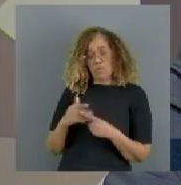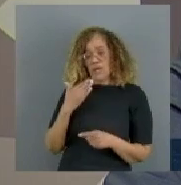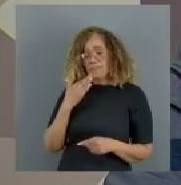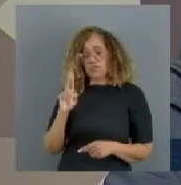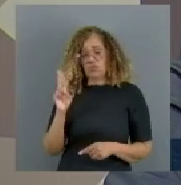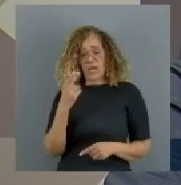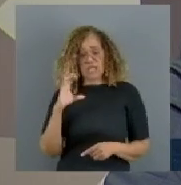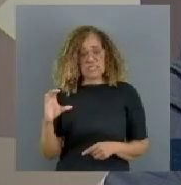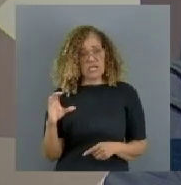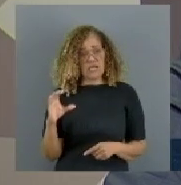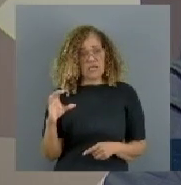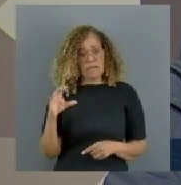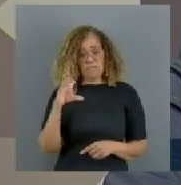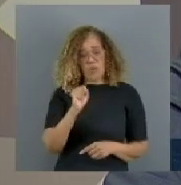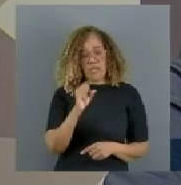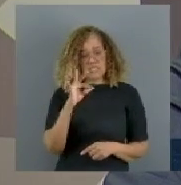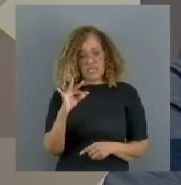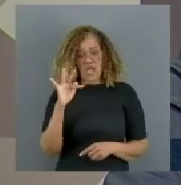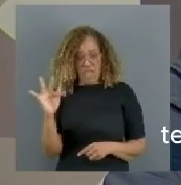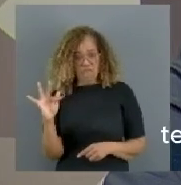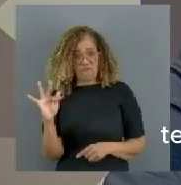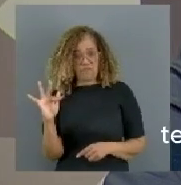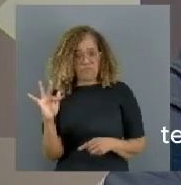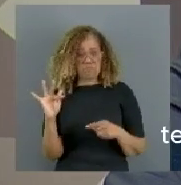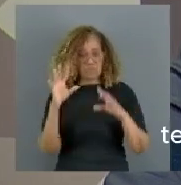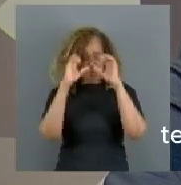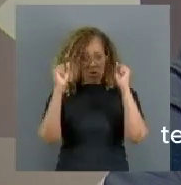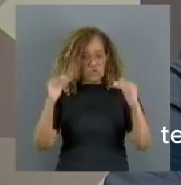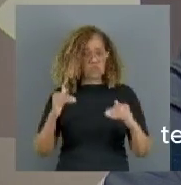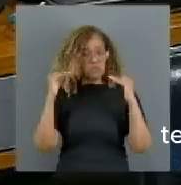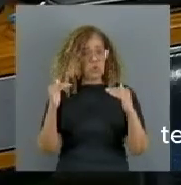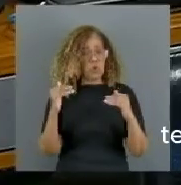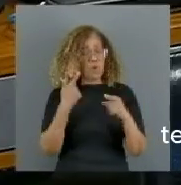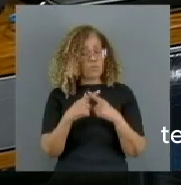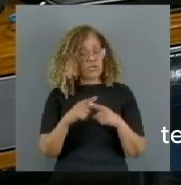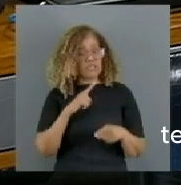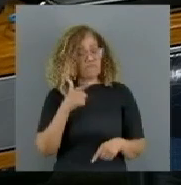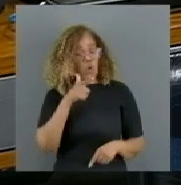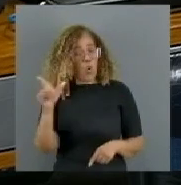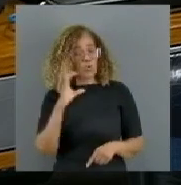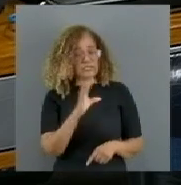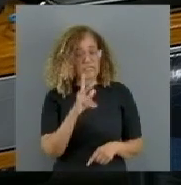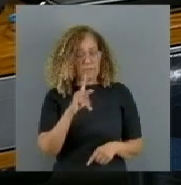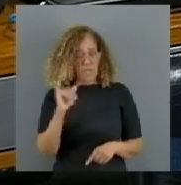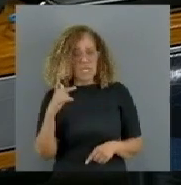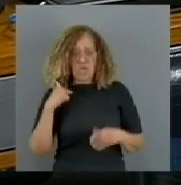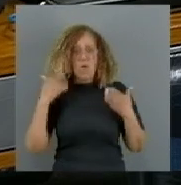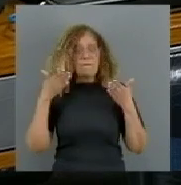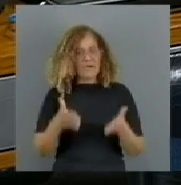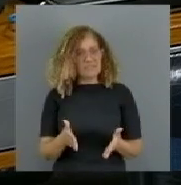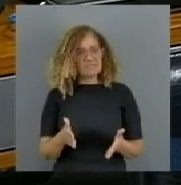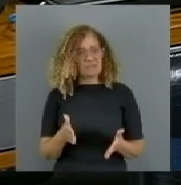ao STF, porque quando a gente, pelo menos aqui, tendo em vista outras CPIs que eu participei desde